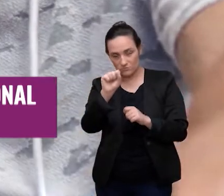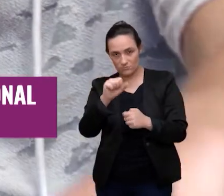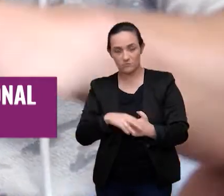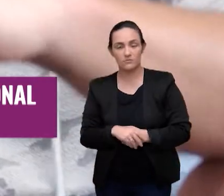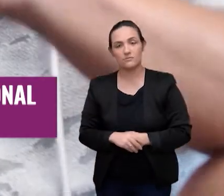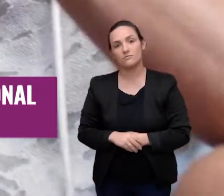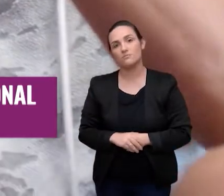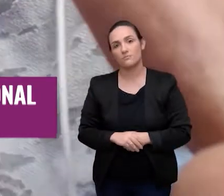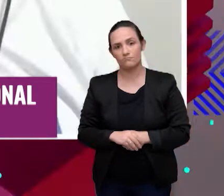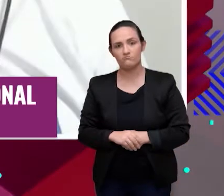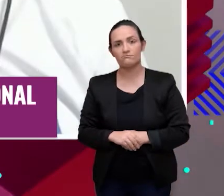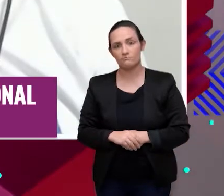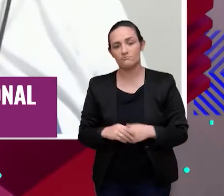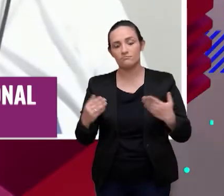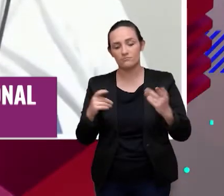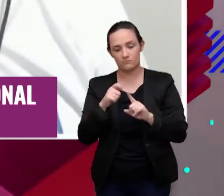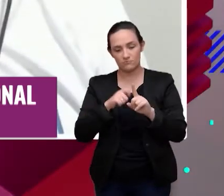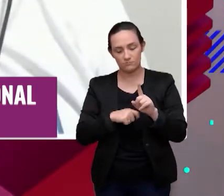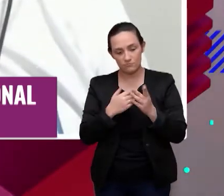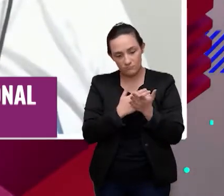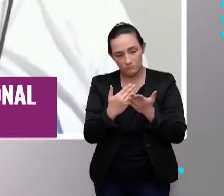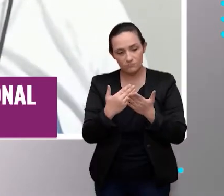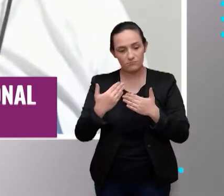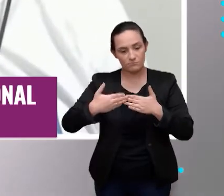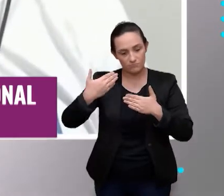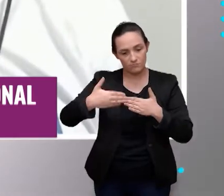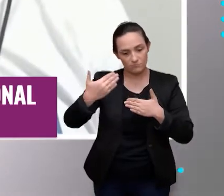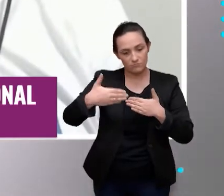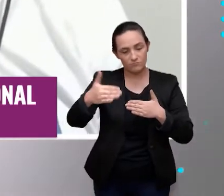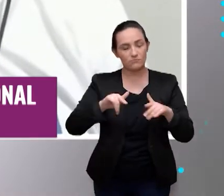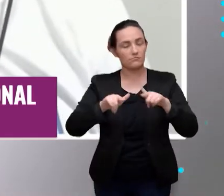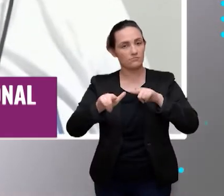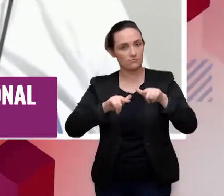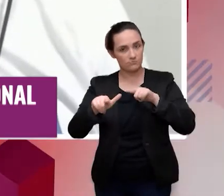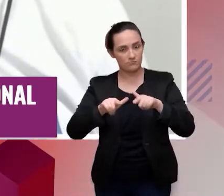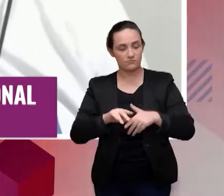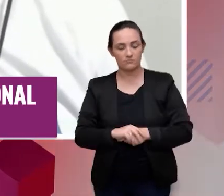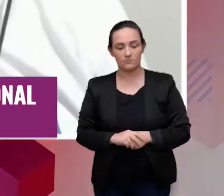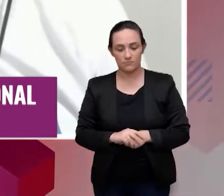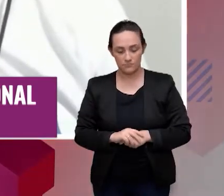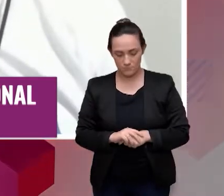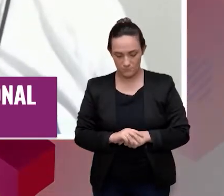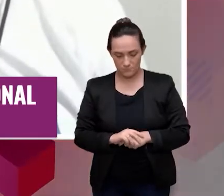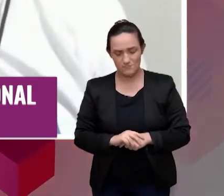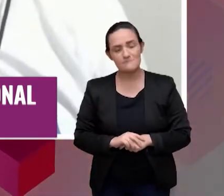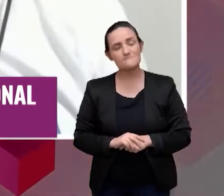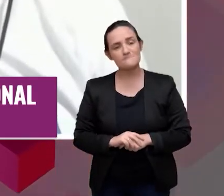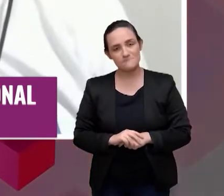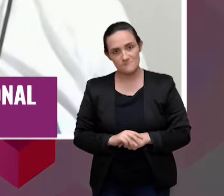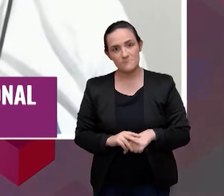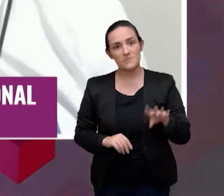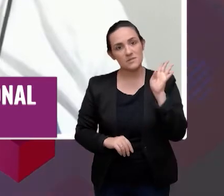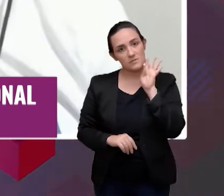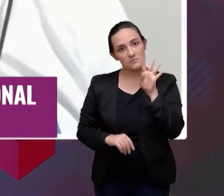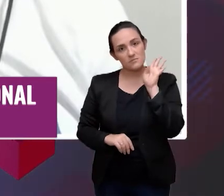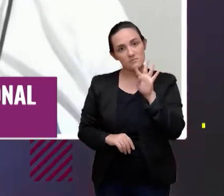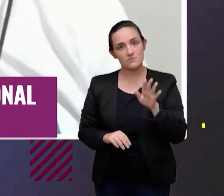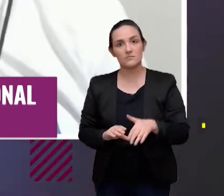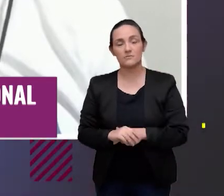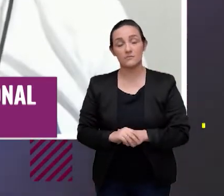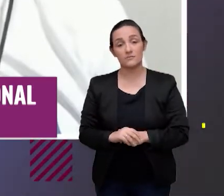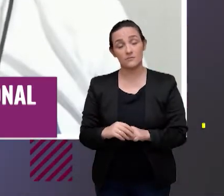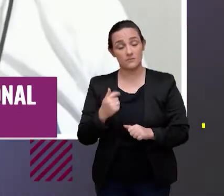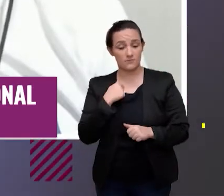dessas atividades. Bacana. E eu gostaria de saber, né, já que vocês prestam um serviço tão importante no que